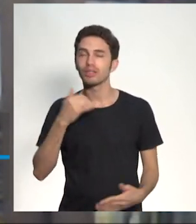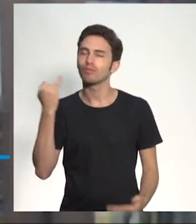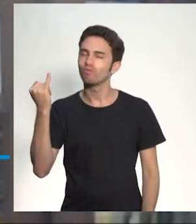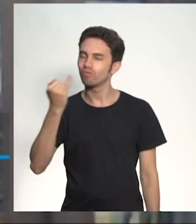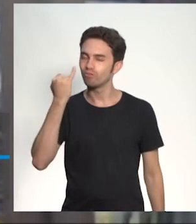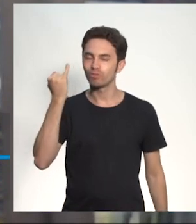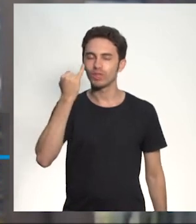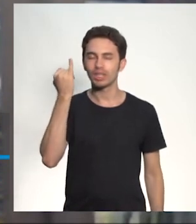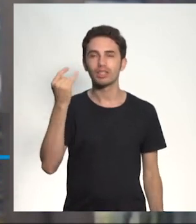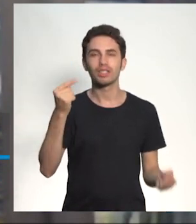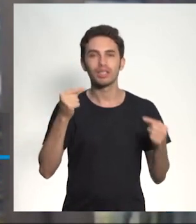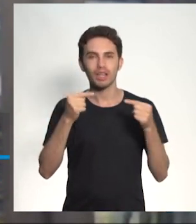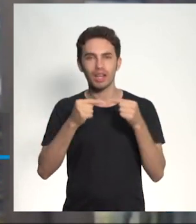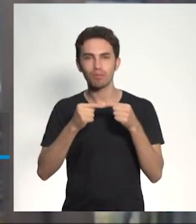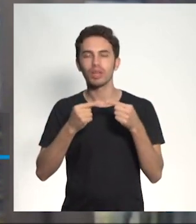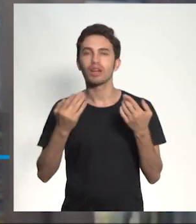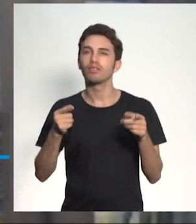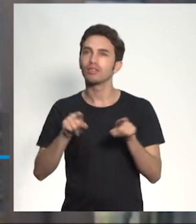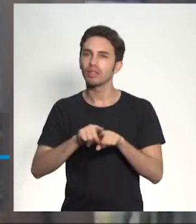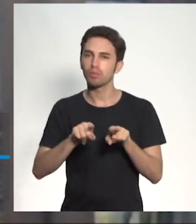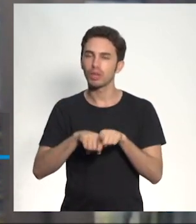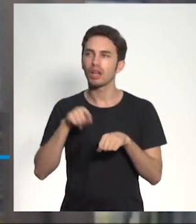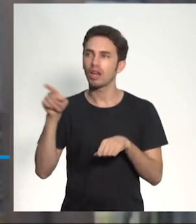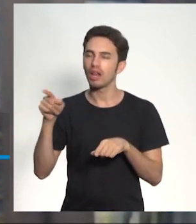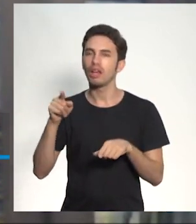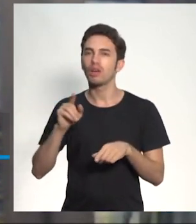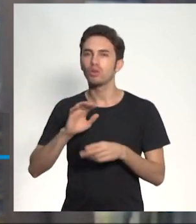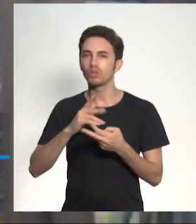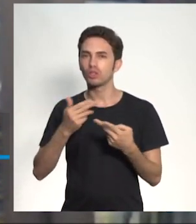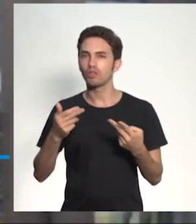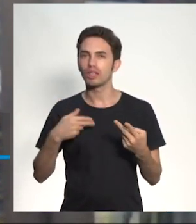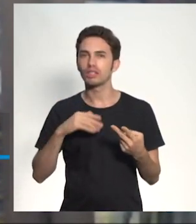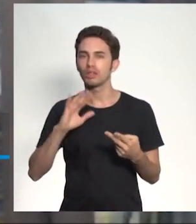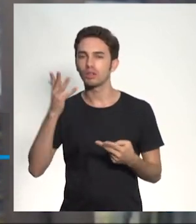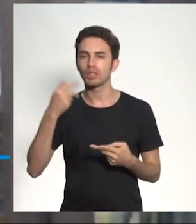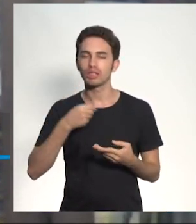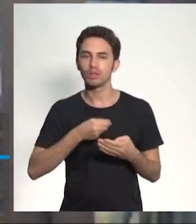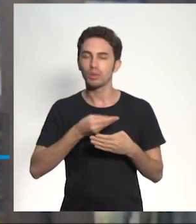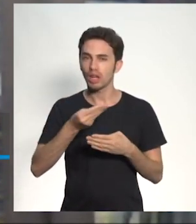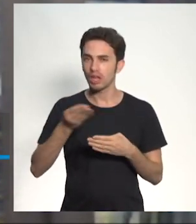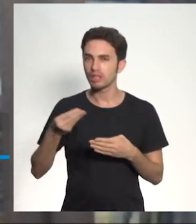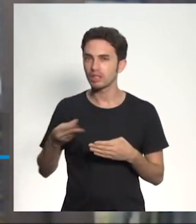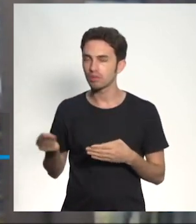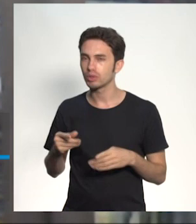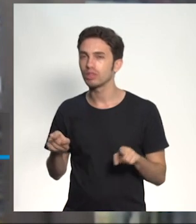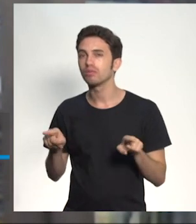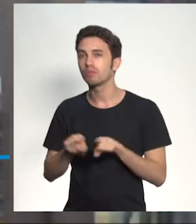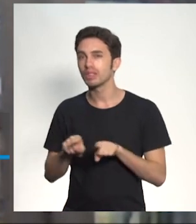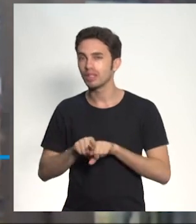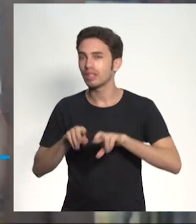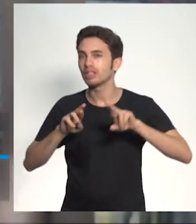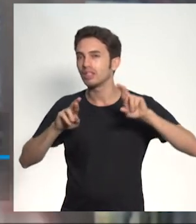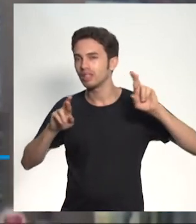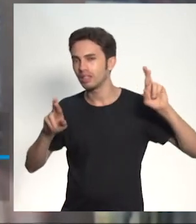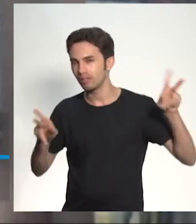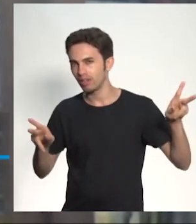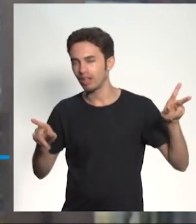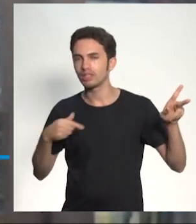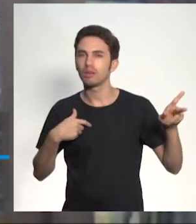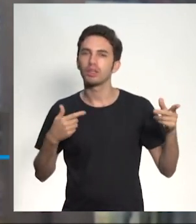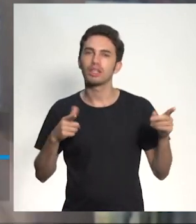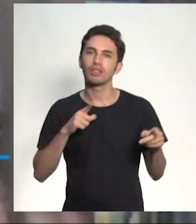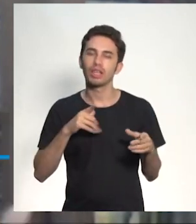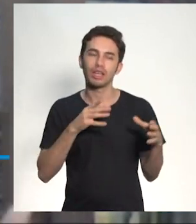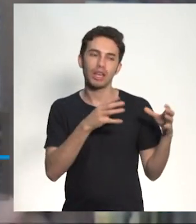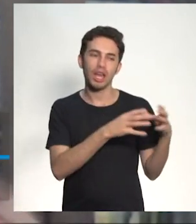estão relacionados também com as questões de redistribuição, mas tem essa diferença. Existem âmbitos,